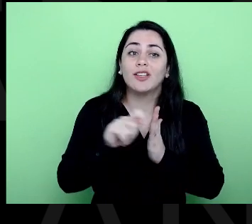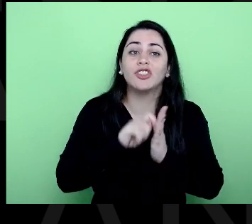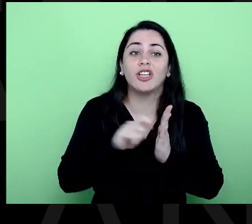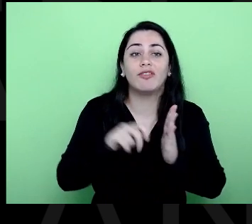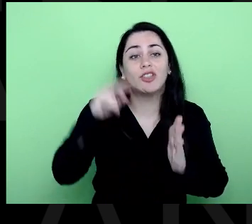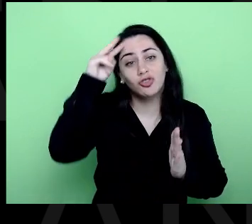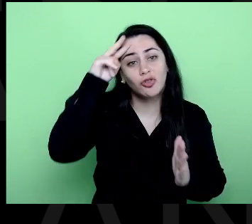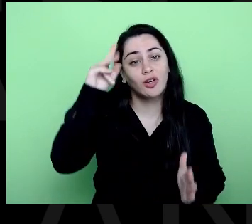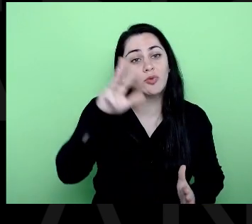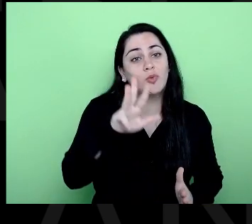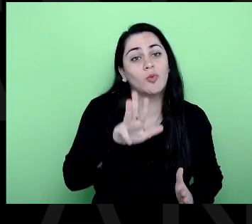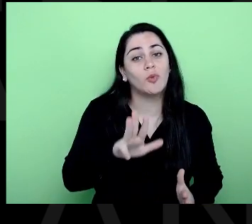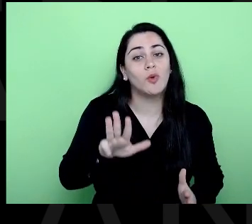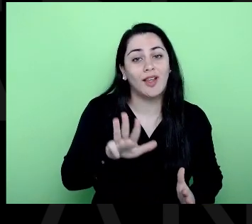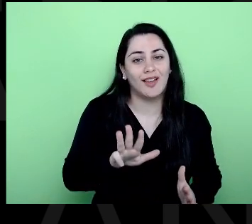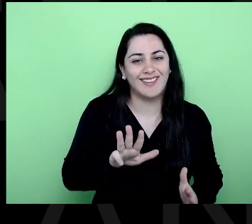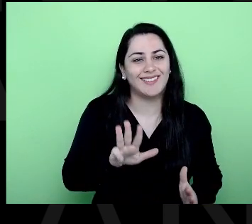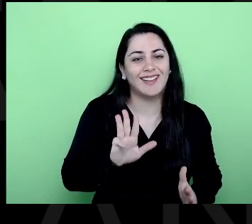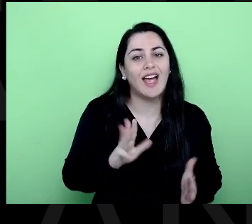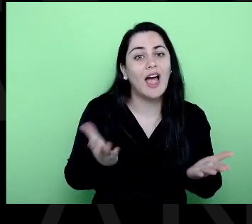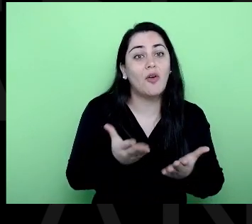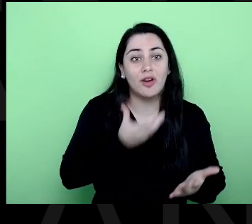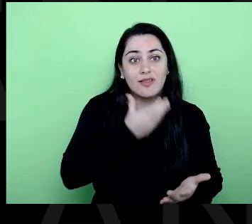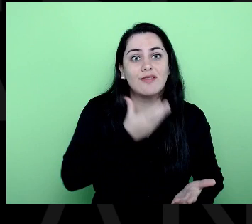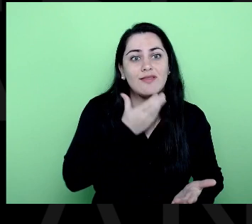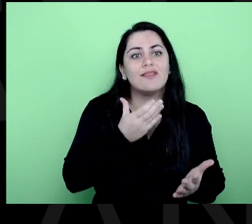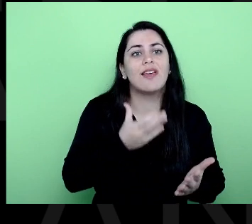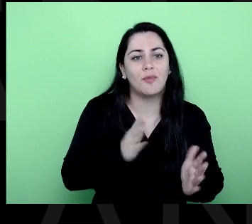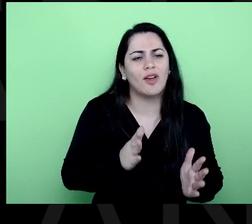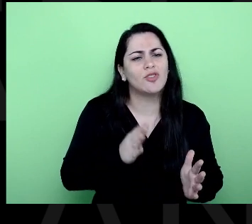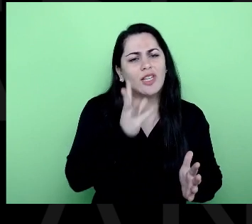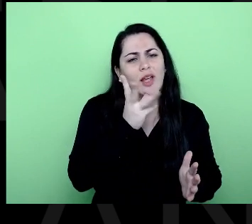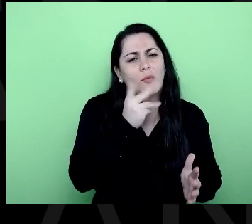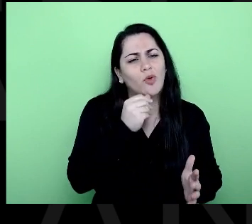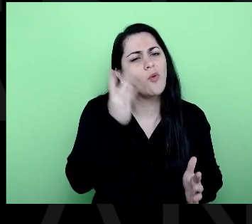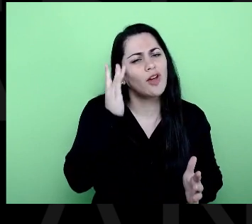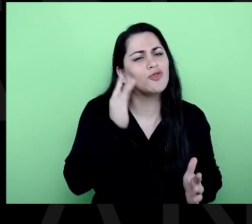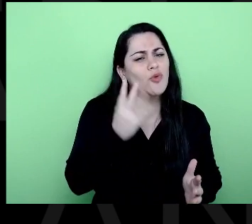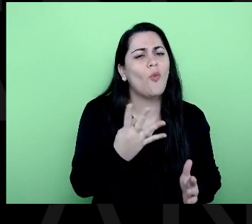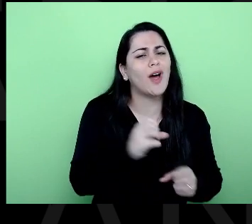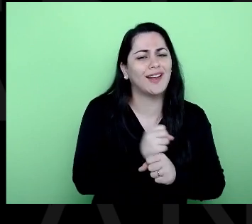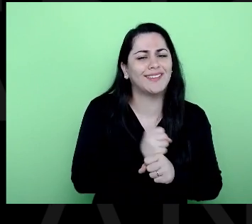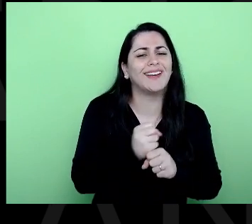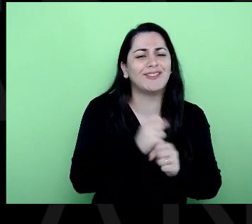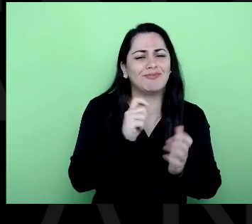Lula. Agora, lança agora, em dezembro. Ele também demorou, acho que uns 40 anos para escrever.